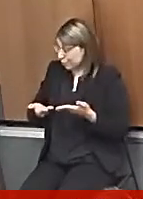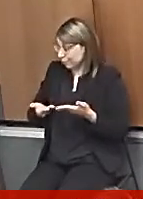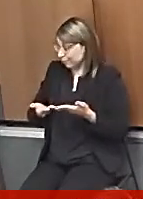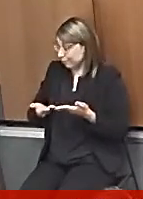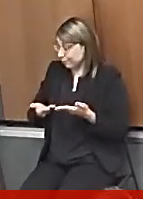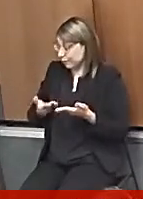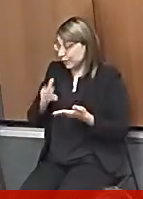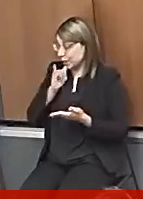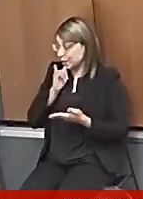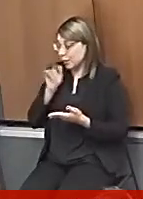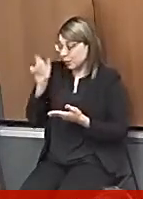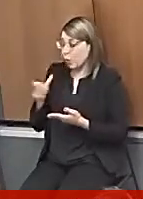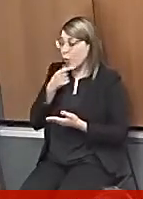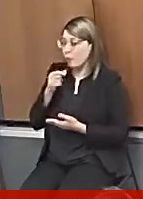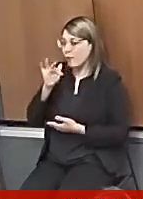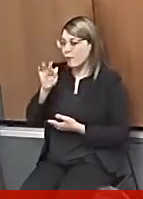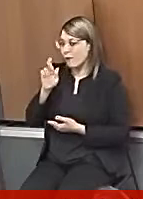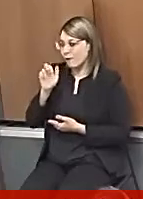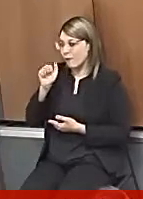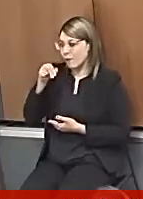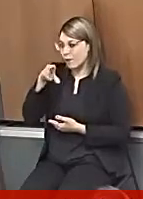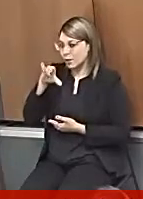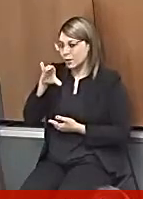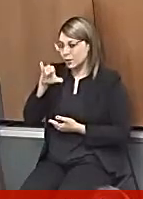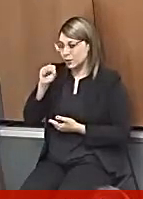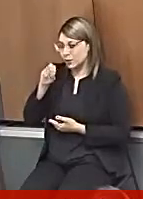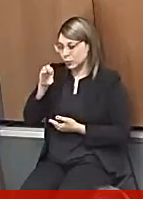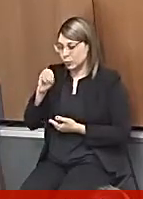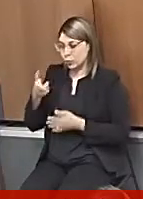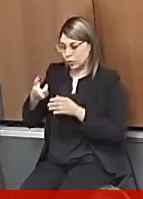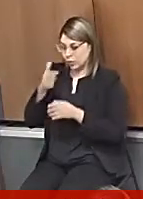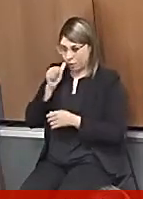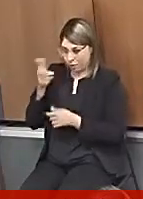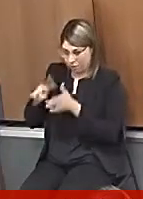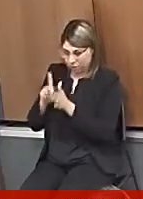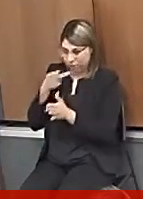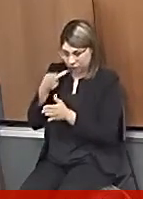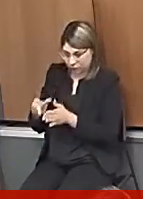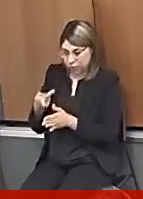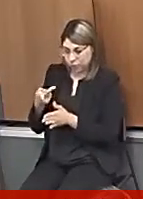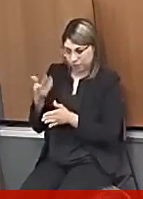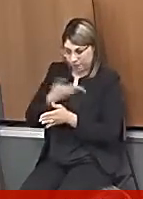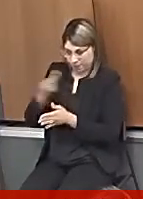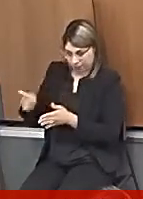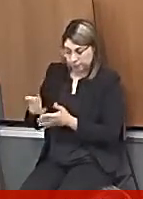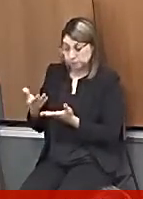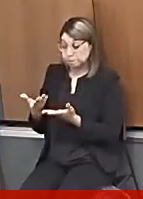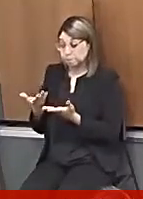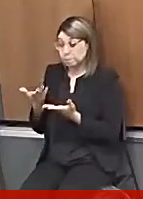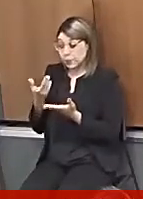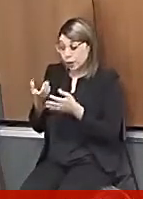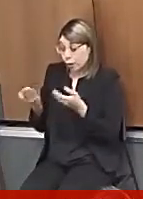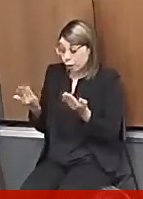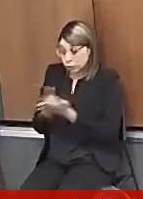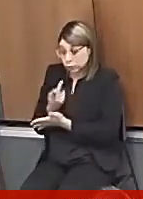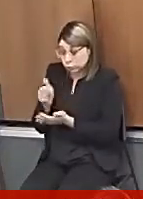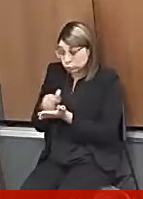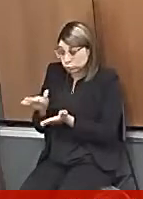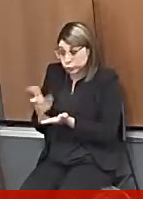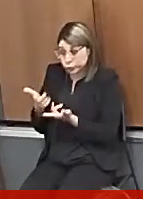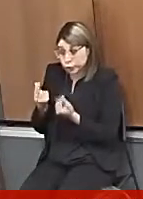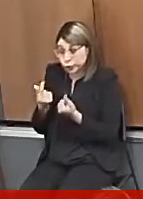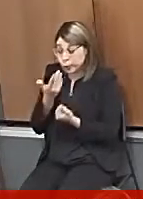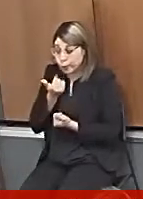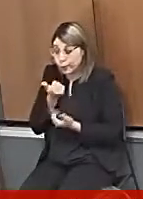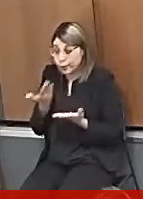o caso do seu francisco que essa amiga traz aqui é é de preocupar ele foi desligado não têm dinheiro para